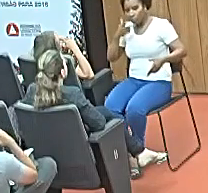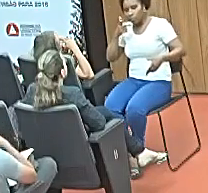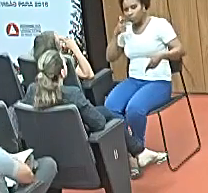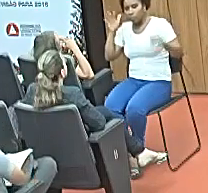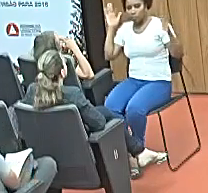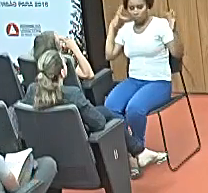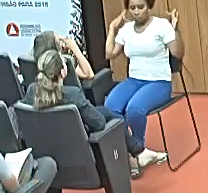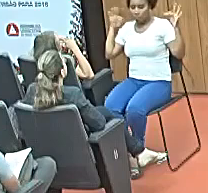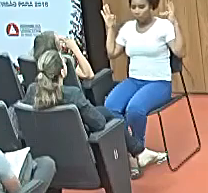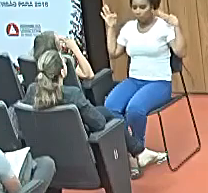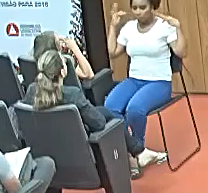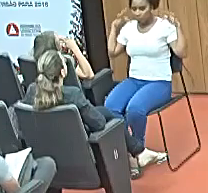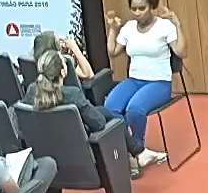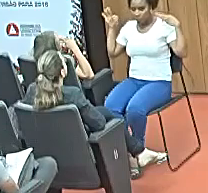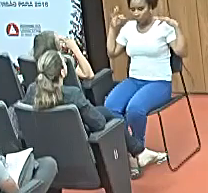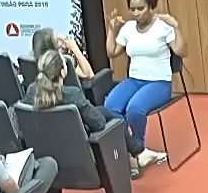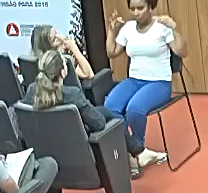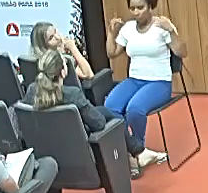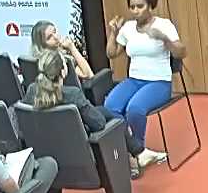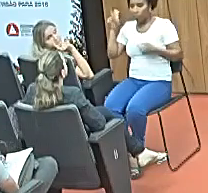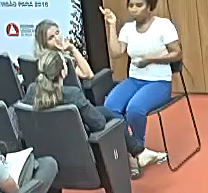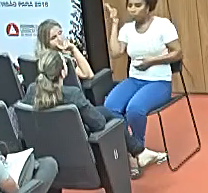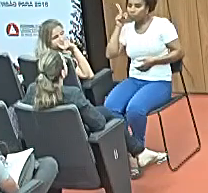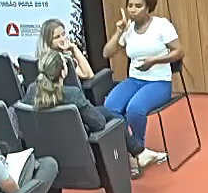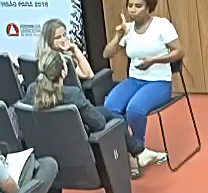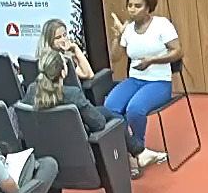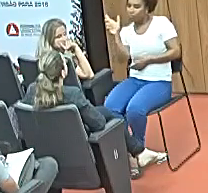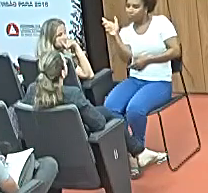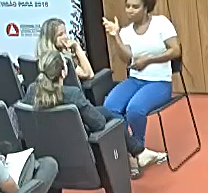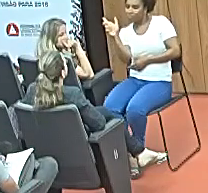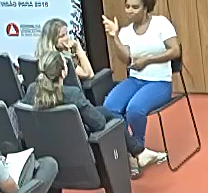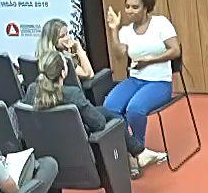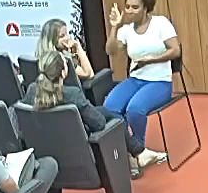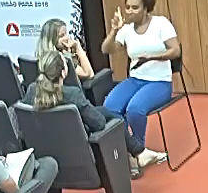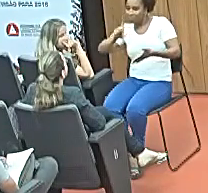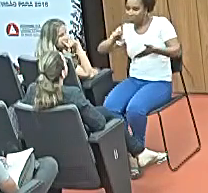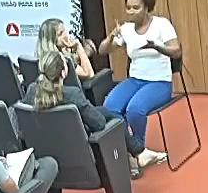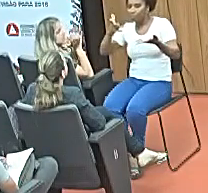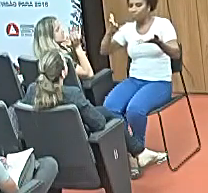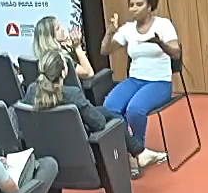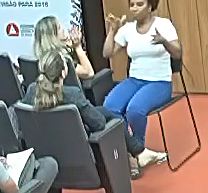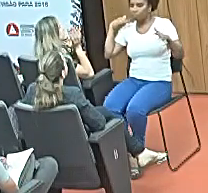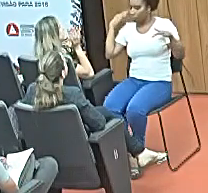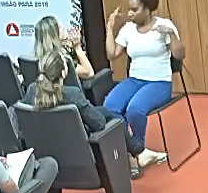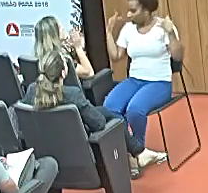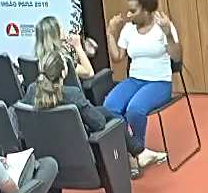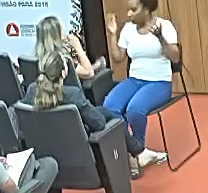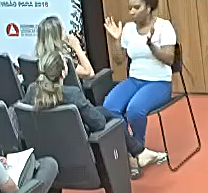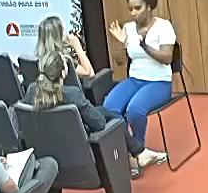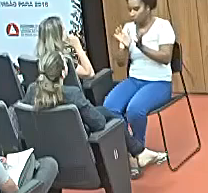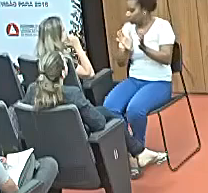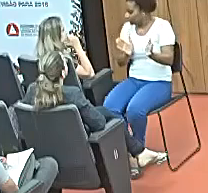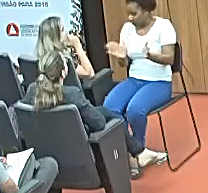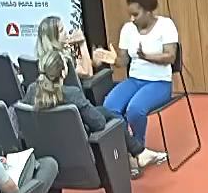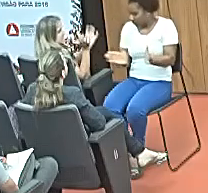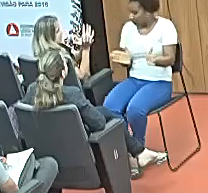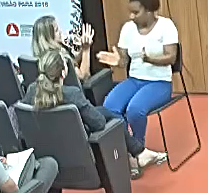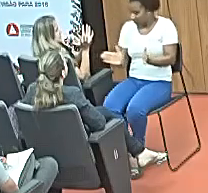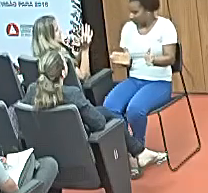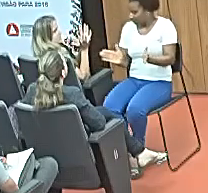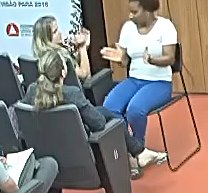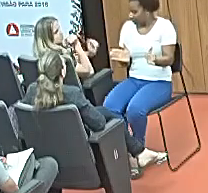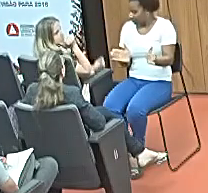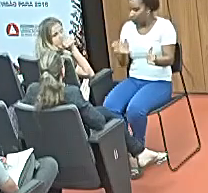aporte de recursos para a promoção de acessibilidade nos equipamentos turísticos e capacitação dos profissionais da